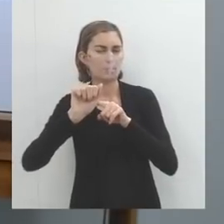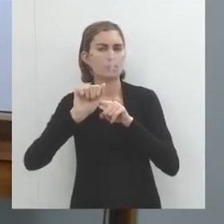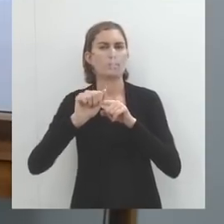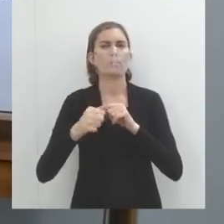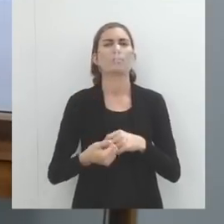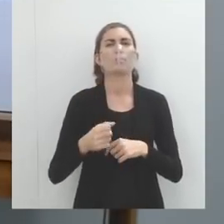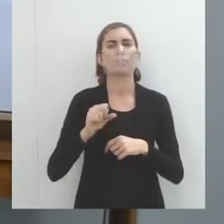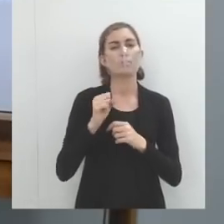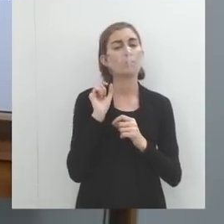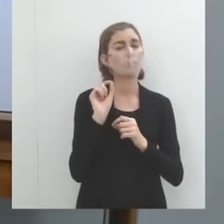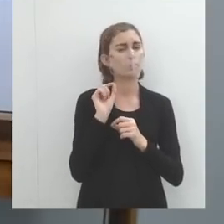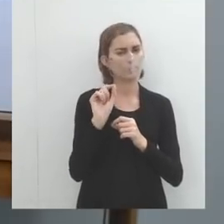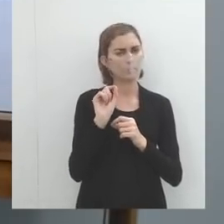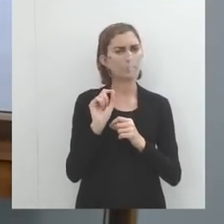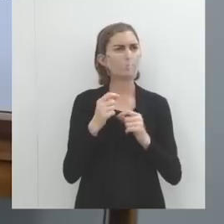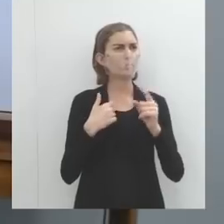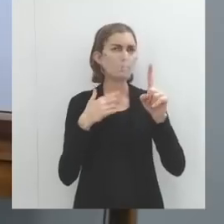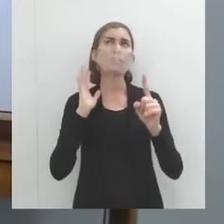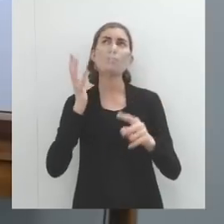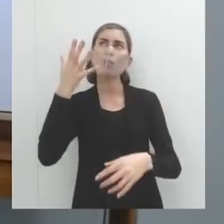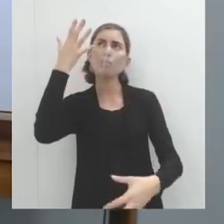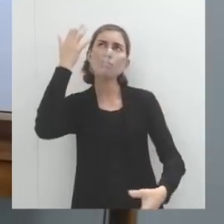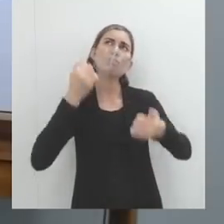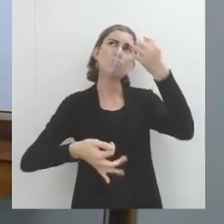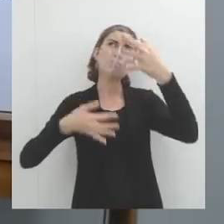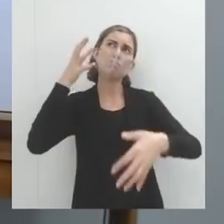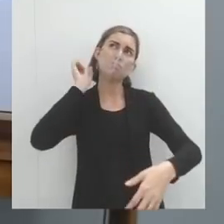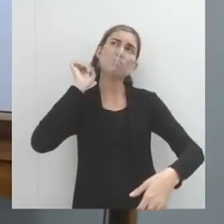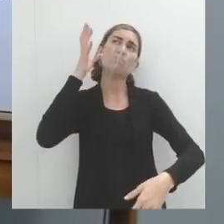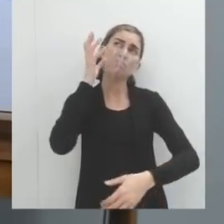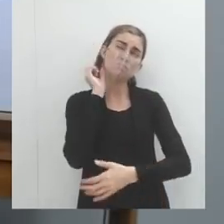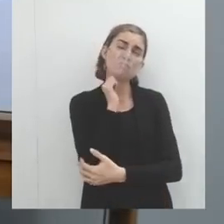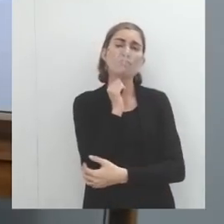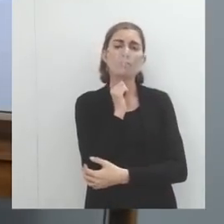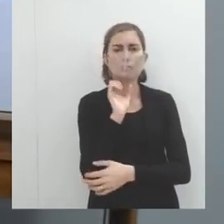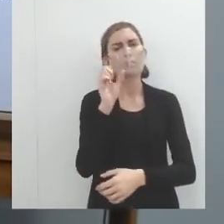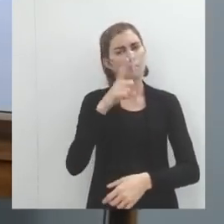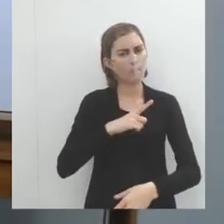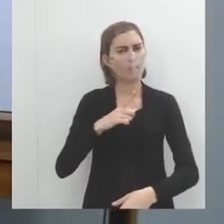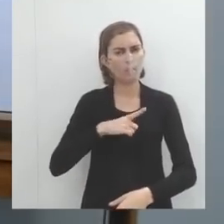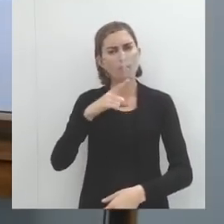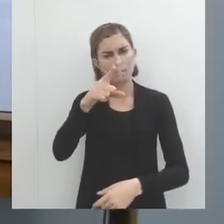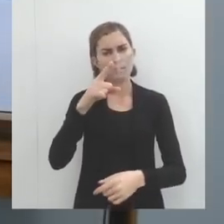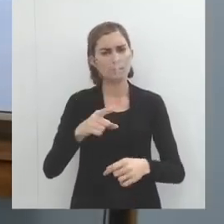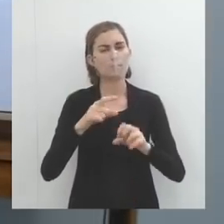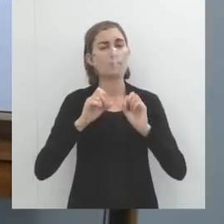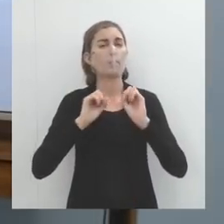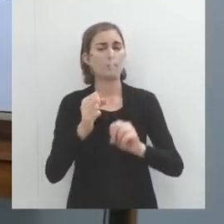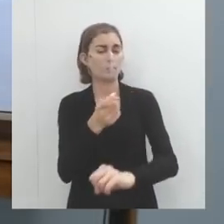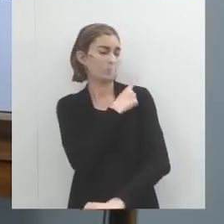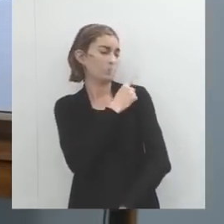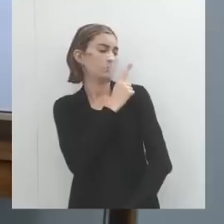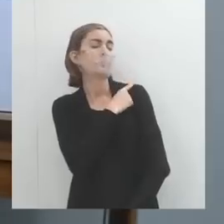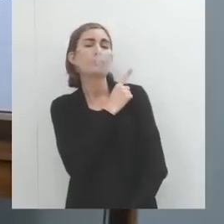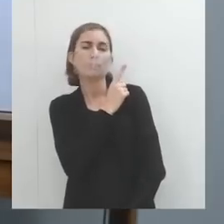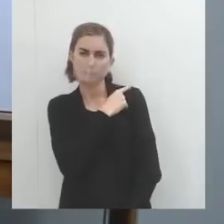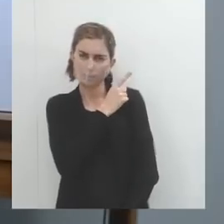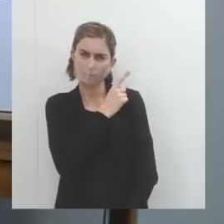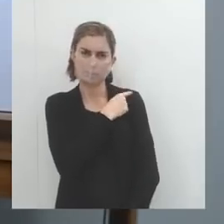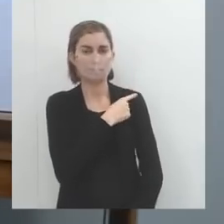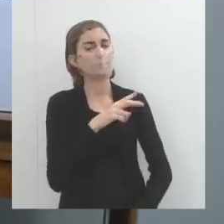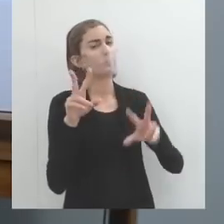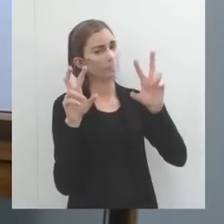Espermatogênese. Eu já escutei isso, eu tenho assim uma vaga lembrança. Tem, monstrinho, porque isso é assunto lá do primeiro ano.